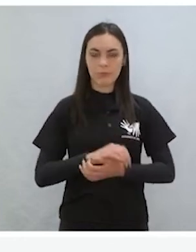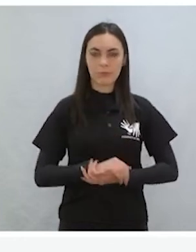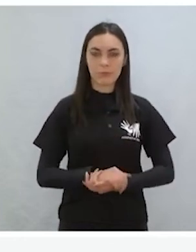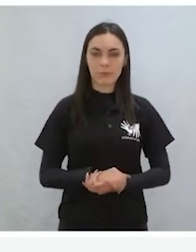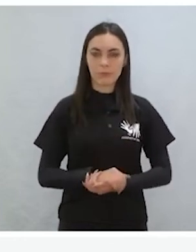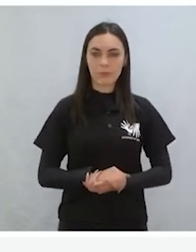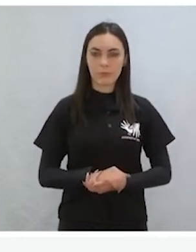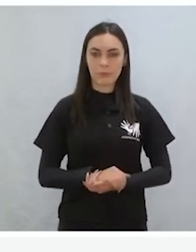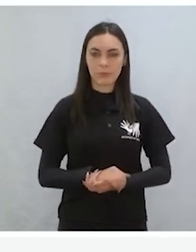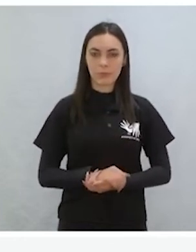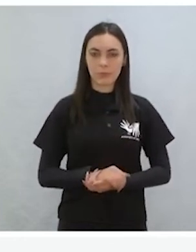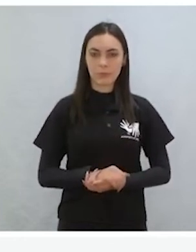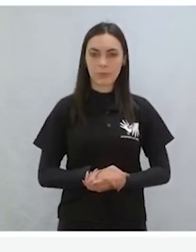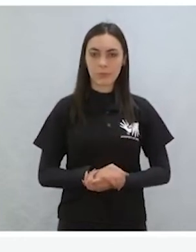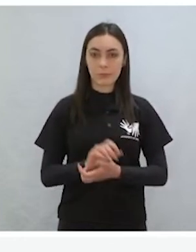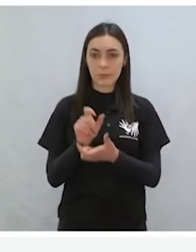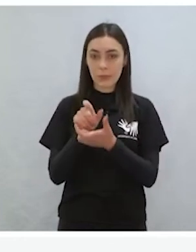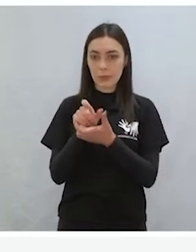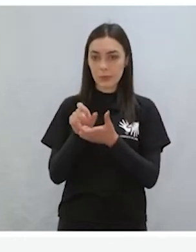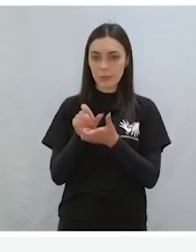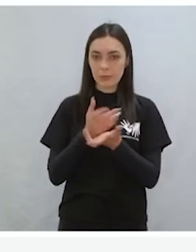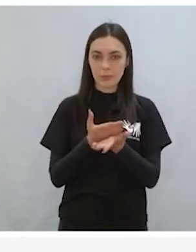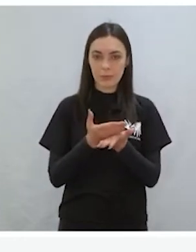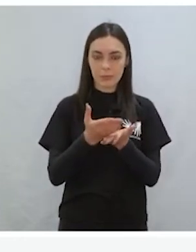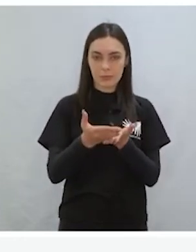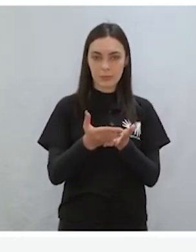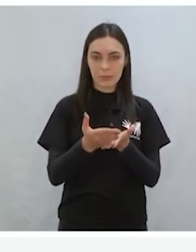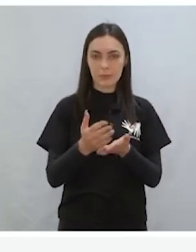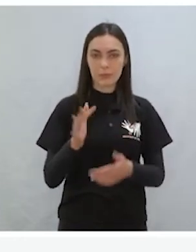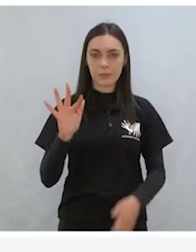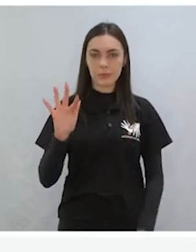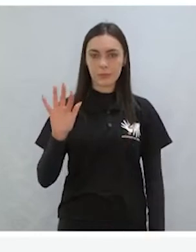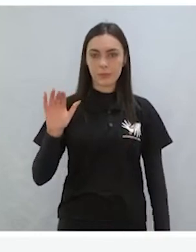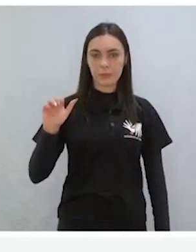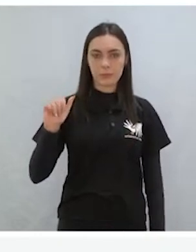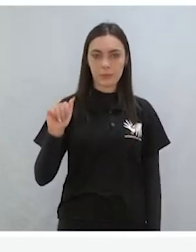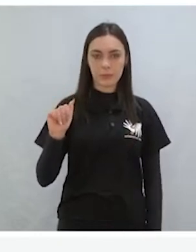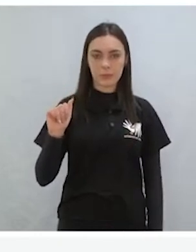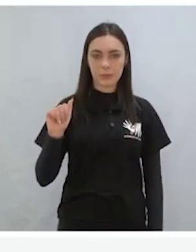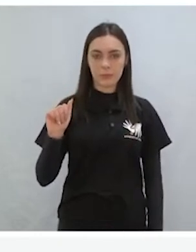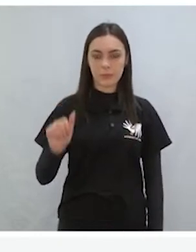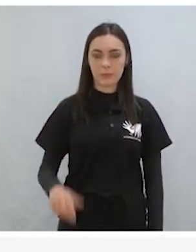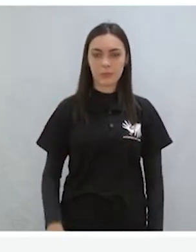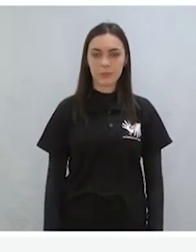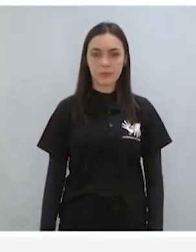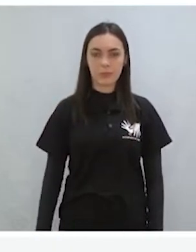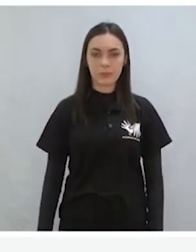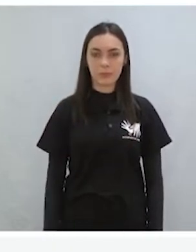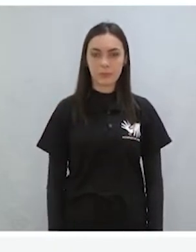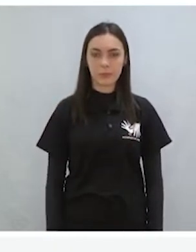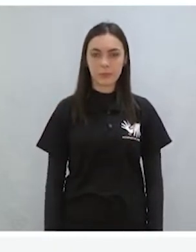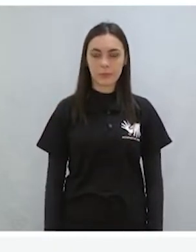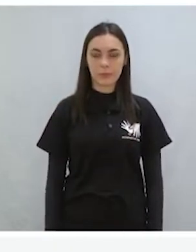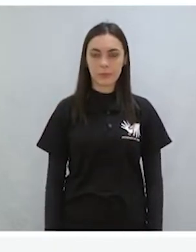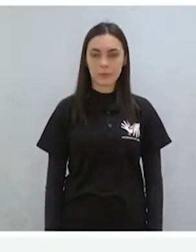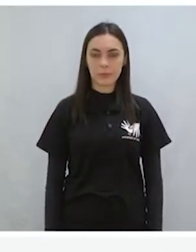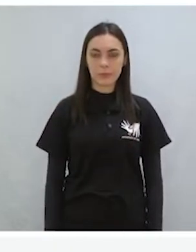sílabas. A sílaba inicial da palavra fada é a sílaba